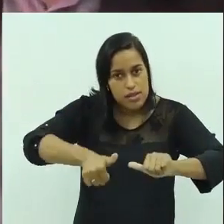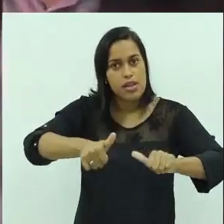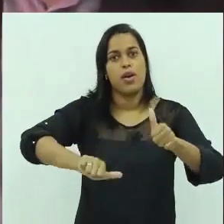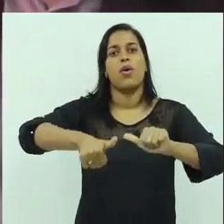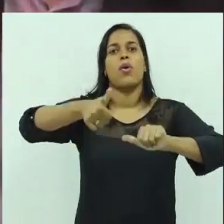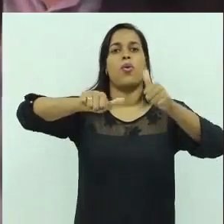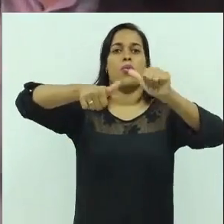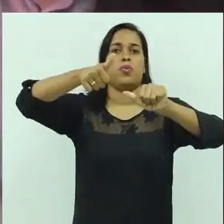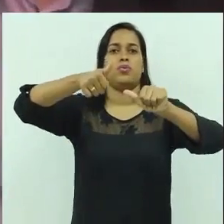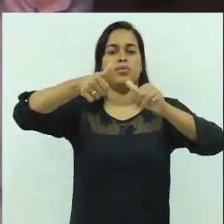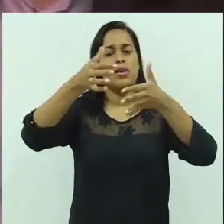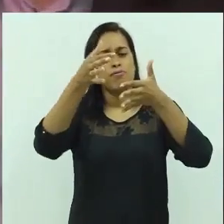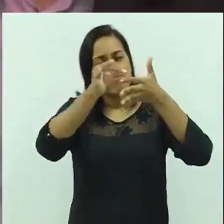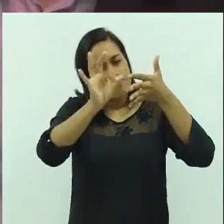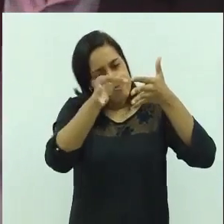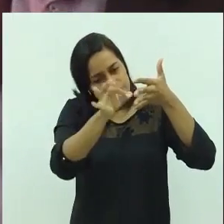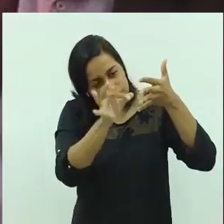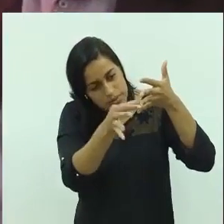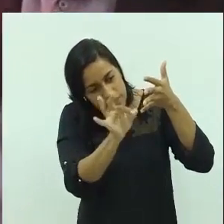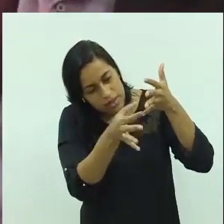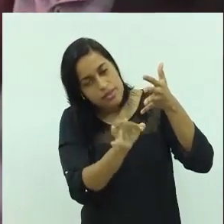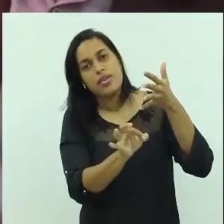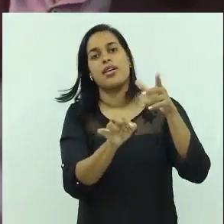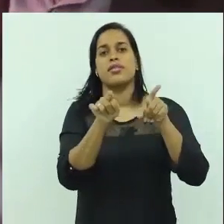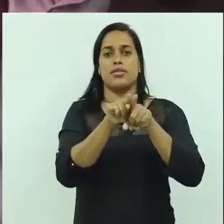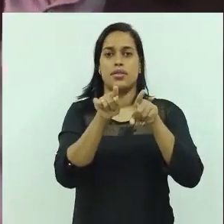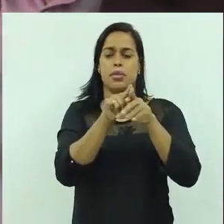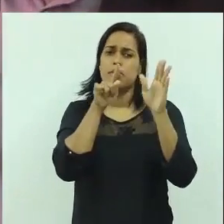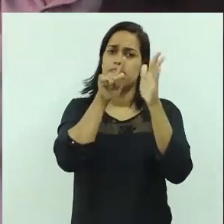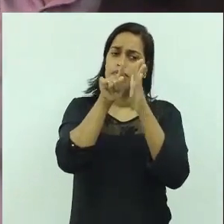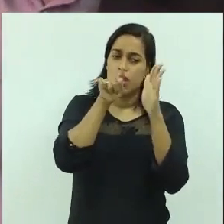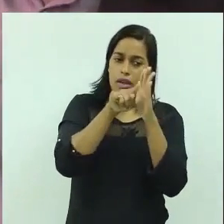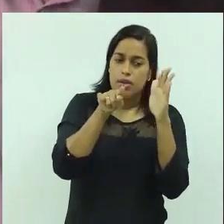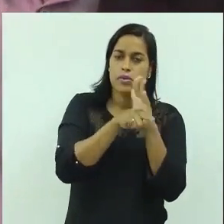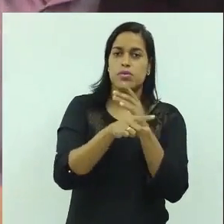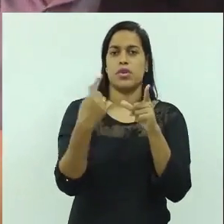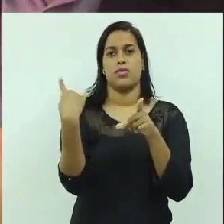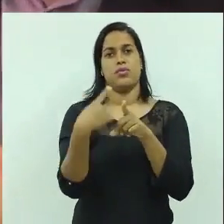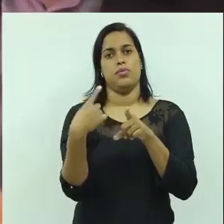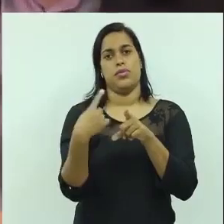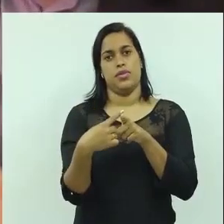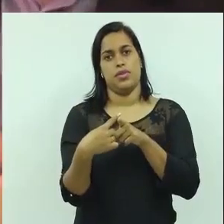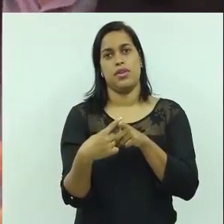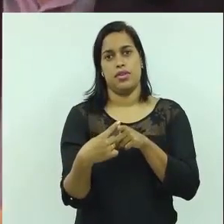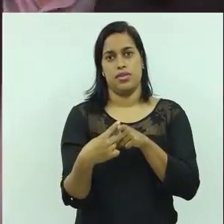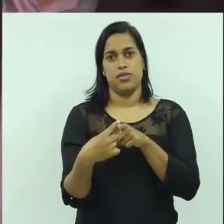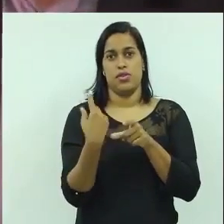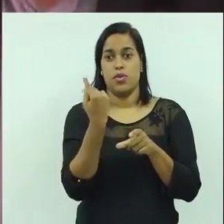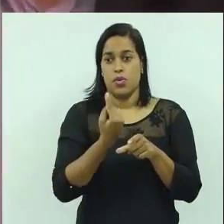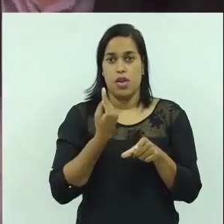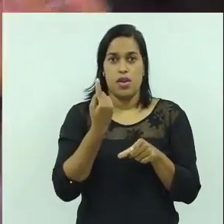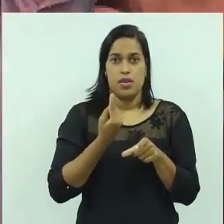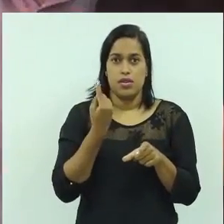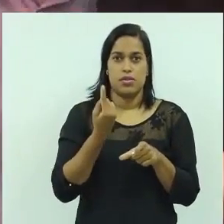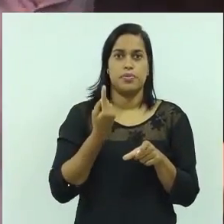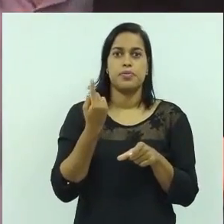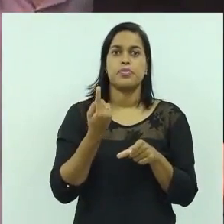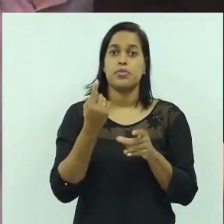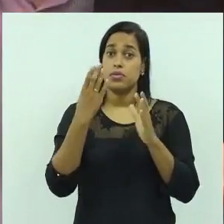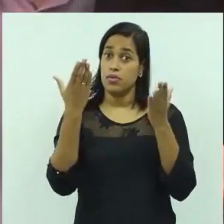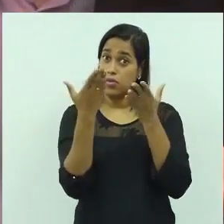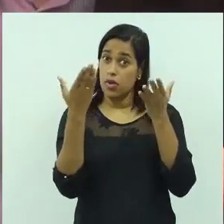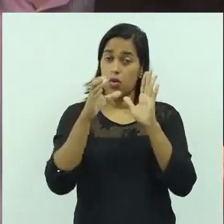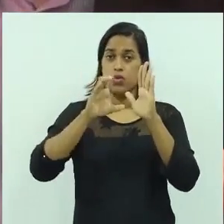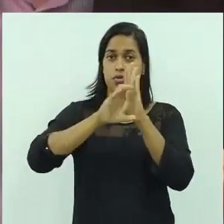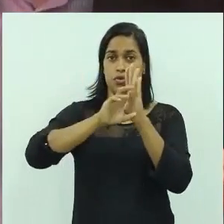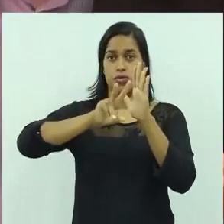vem de decomposição, de análise, de questionamento dos porquês. Então, não basta que eu os tenha. Os currículos hoje,